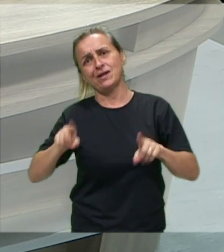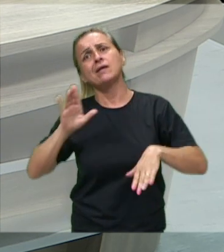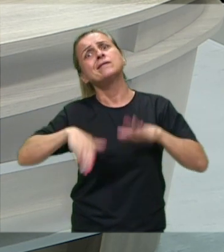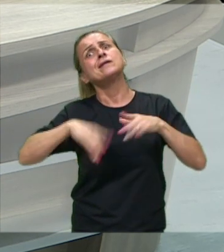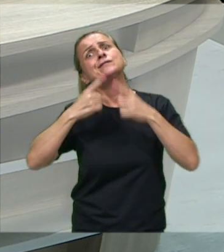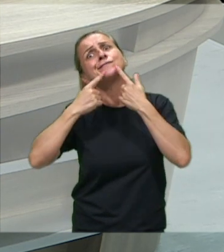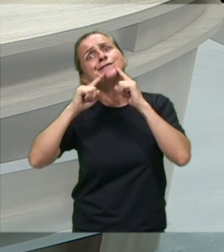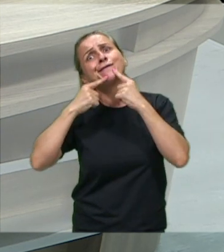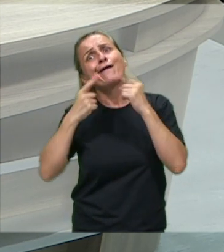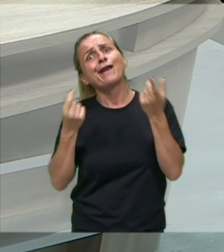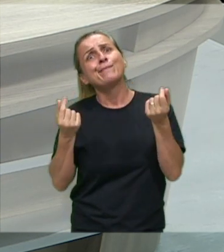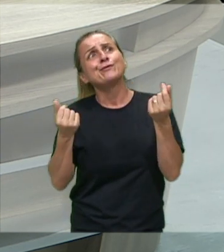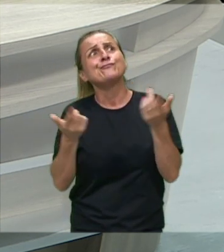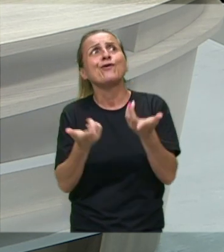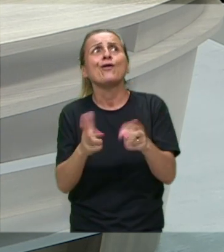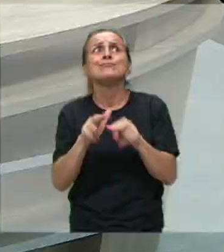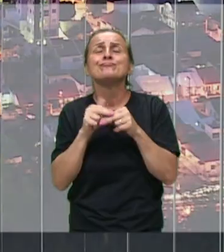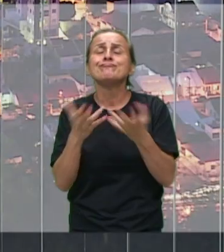pescado, né?